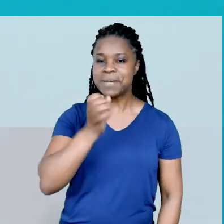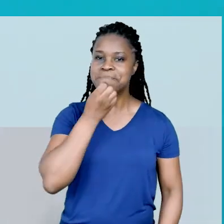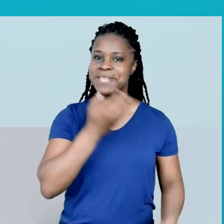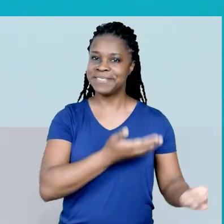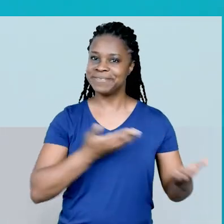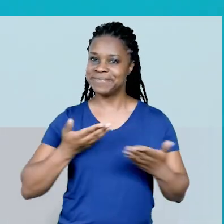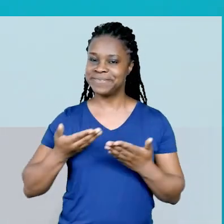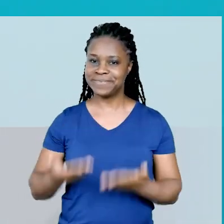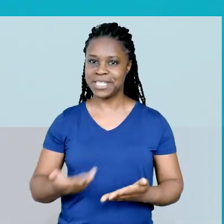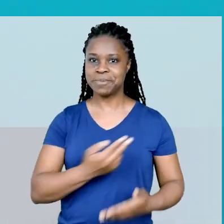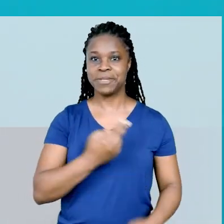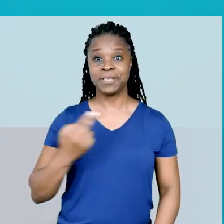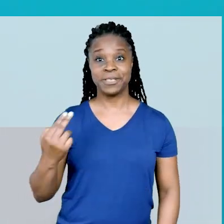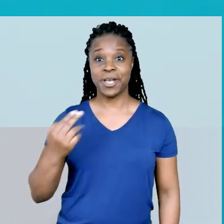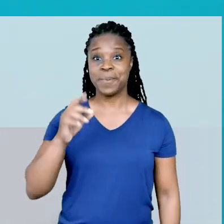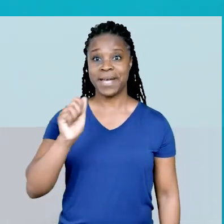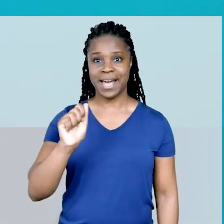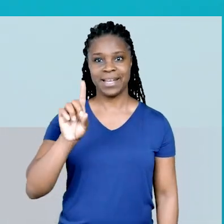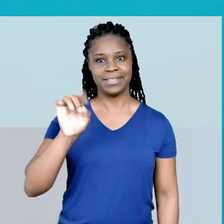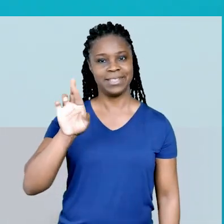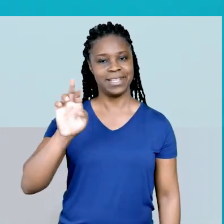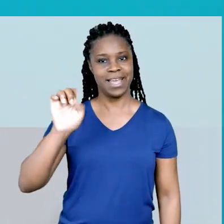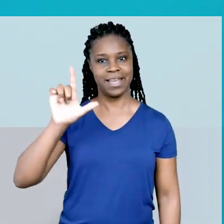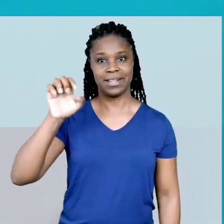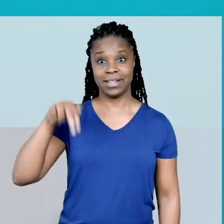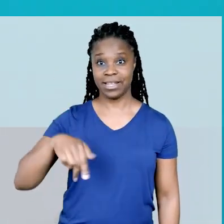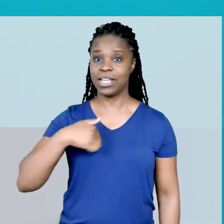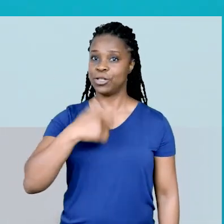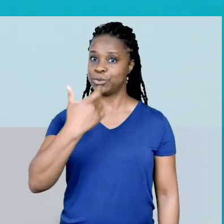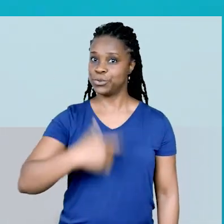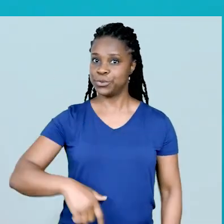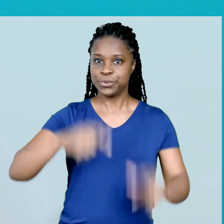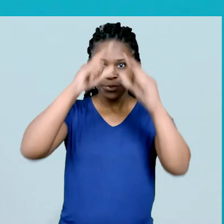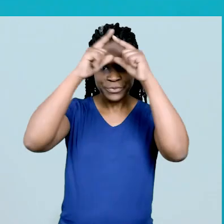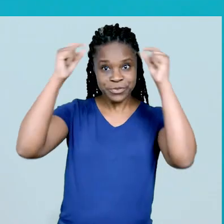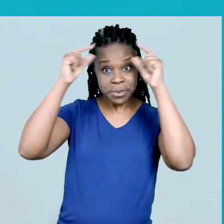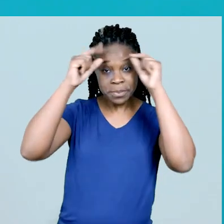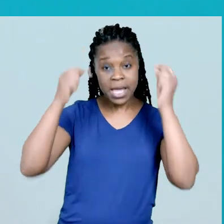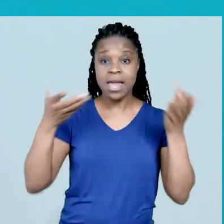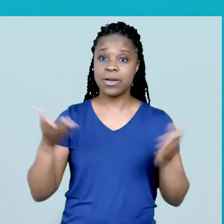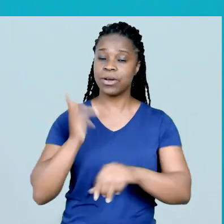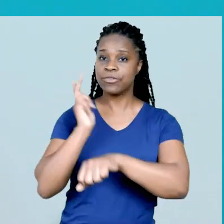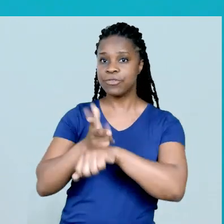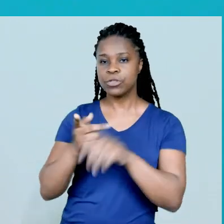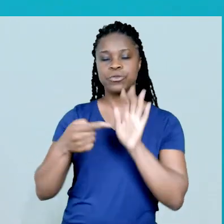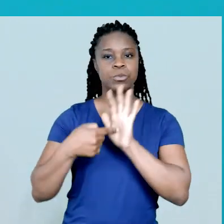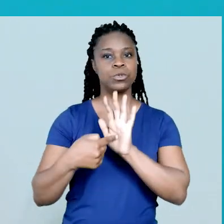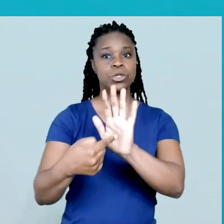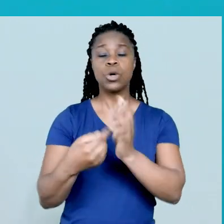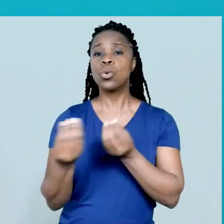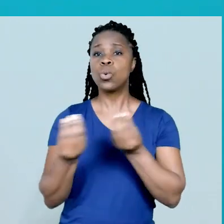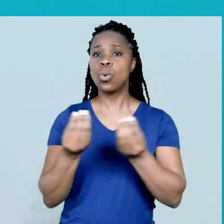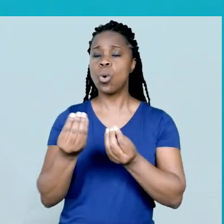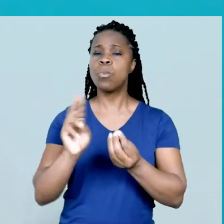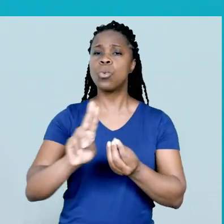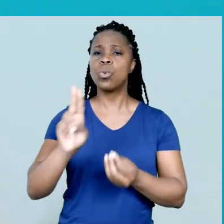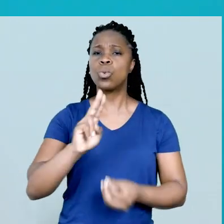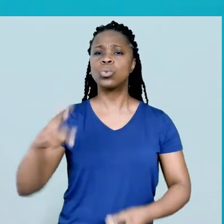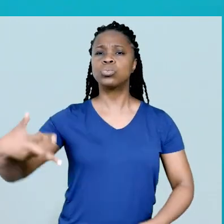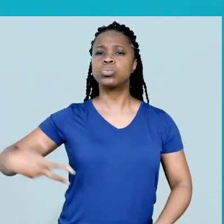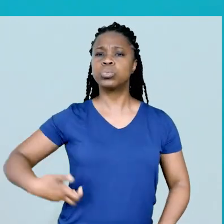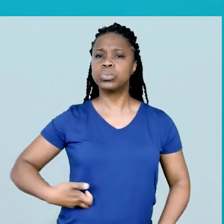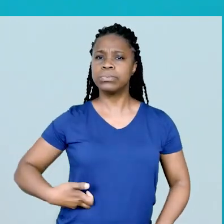Olá, sejam bem-vindos. Meu nome é Adriele Calisto, eu sou enfermeira. Nesse vídeo nós iremos demonstrar como realizar